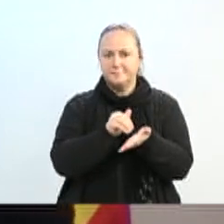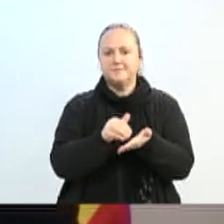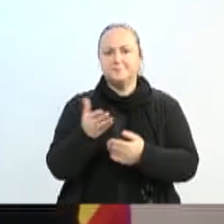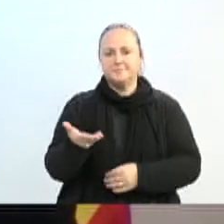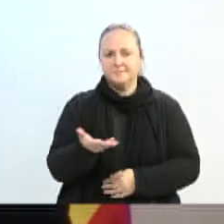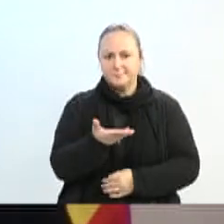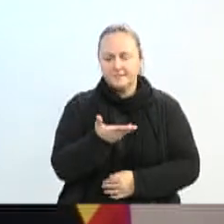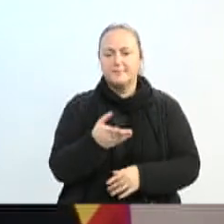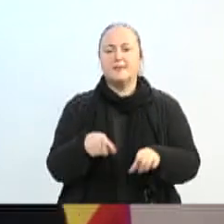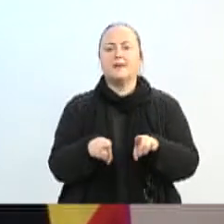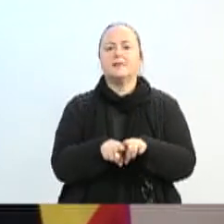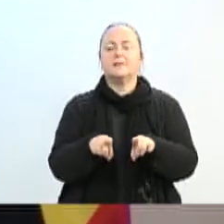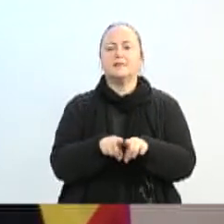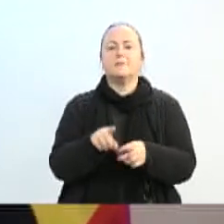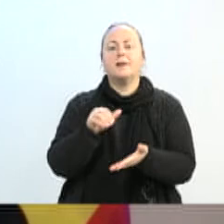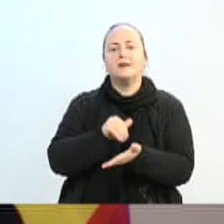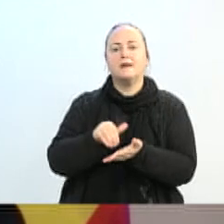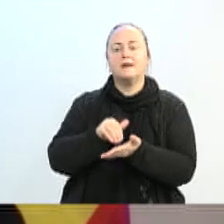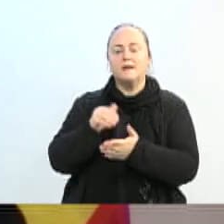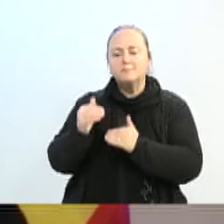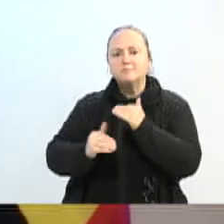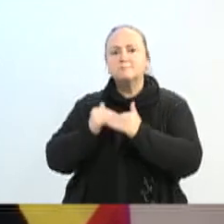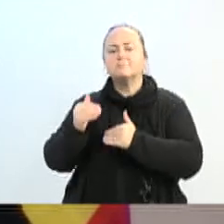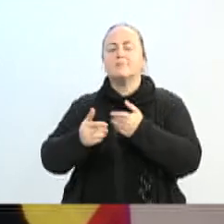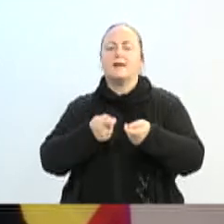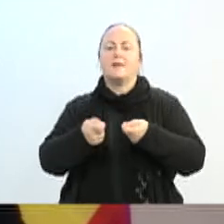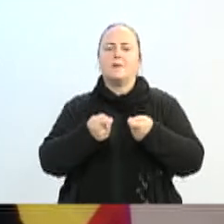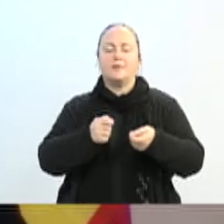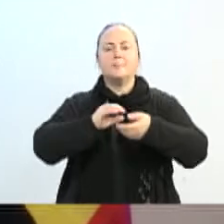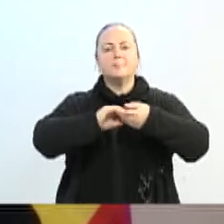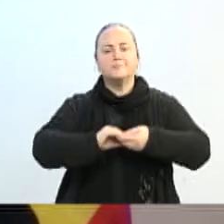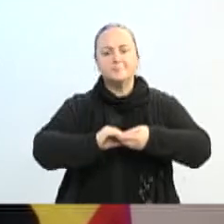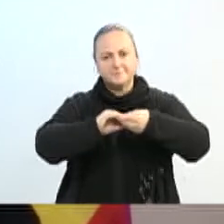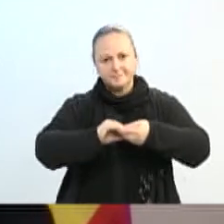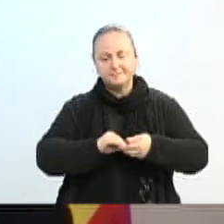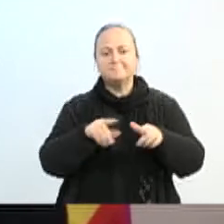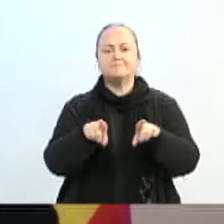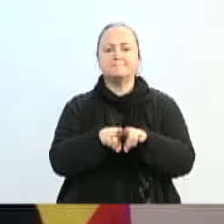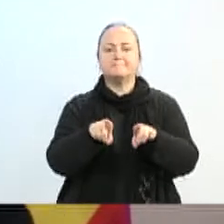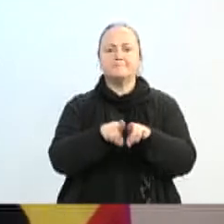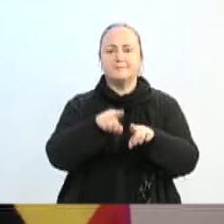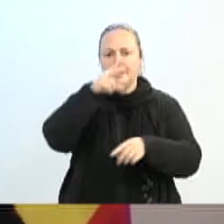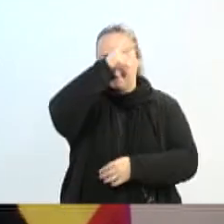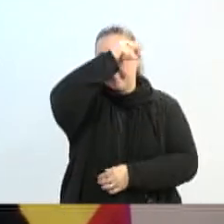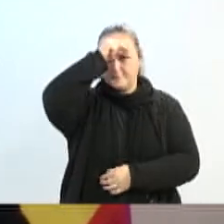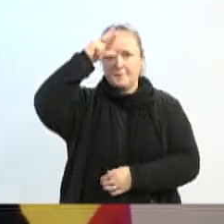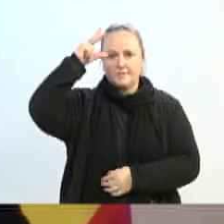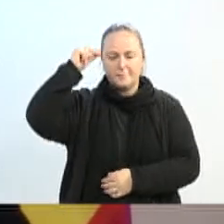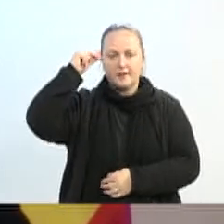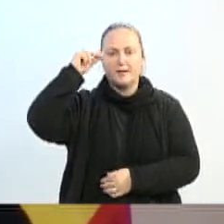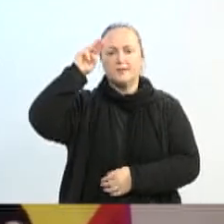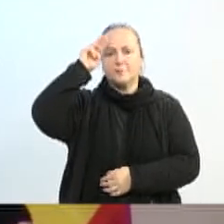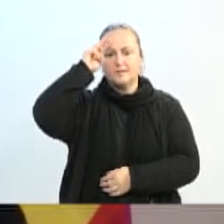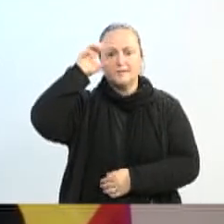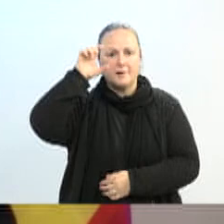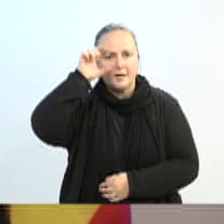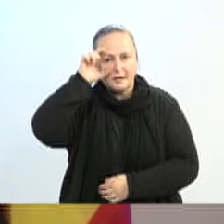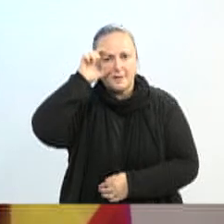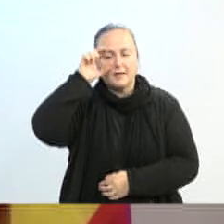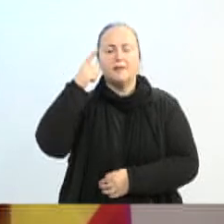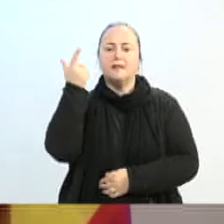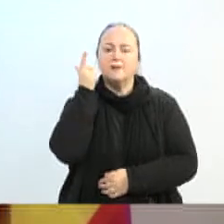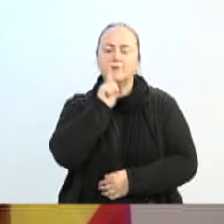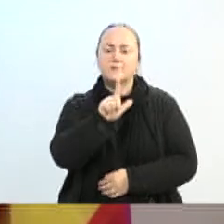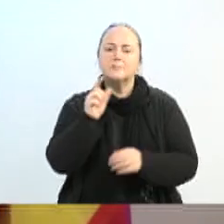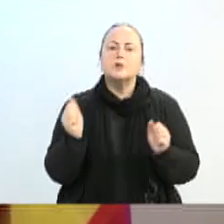também na Secretaria de desenvolvimento econômico Parabéns também ao prefeito a vice-prefeita Maria Regina E que juntos